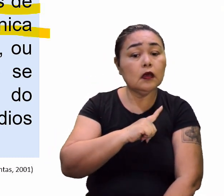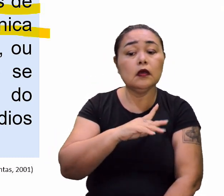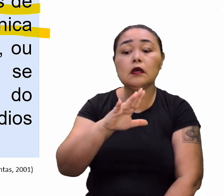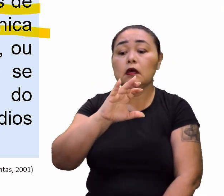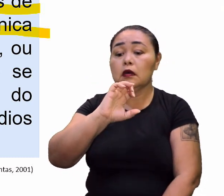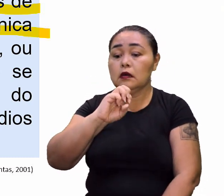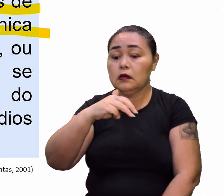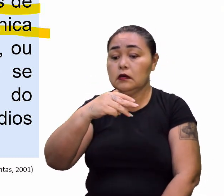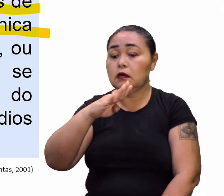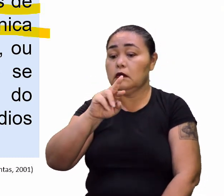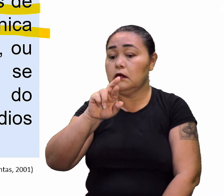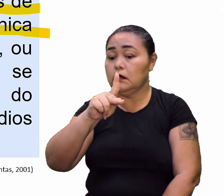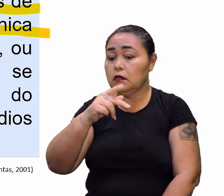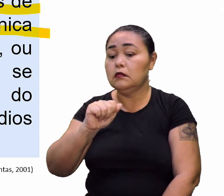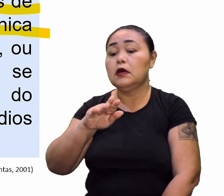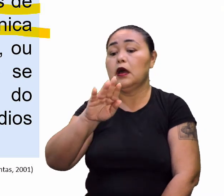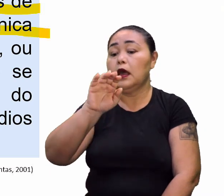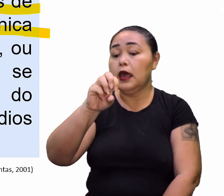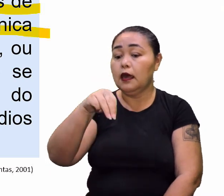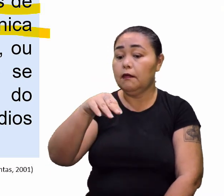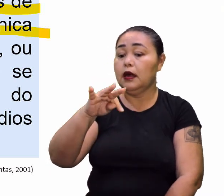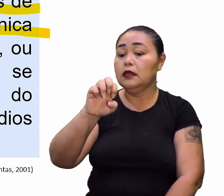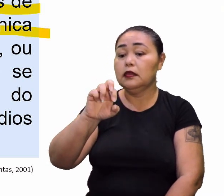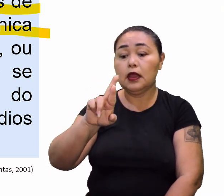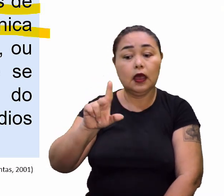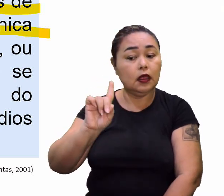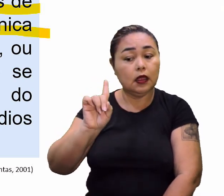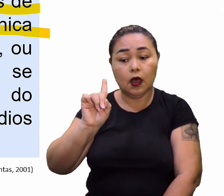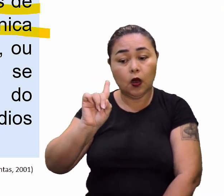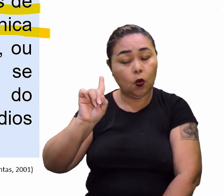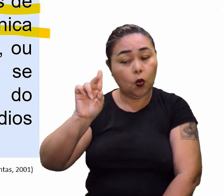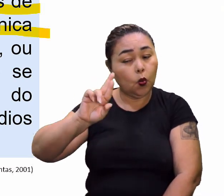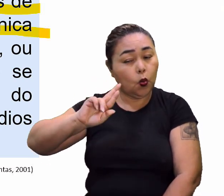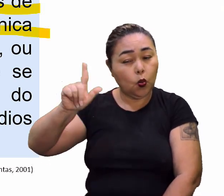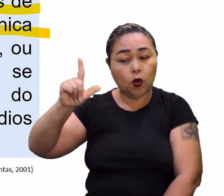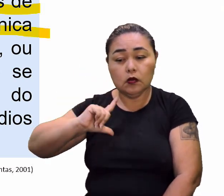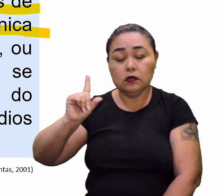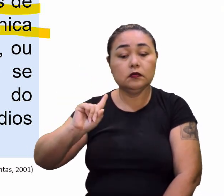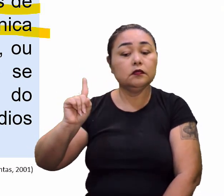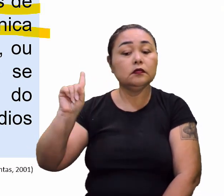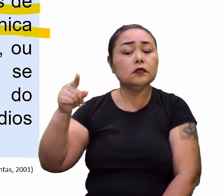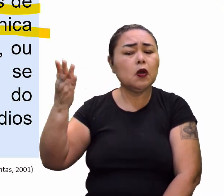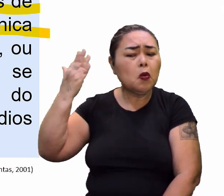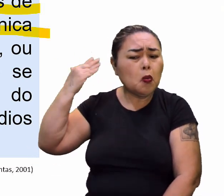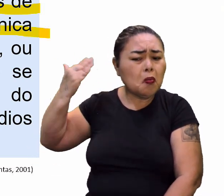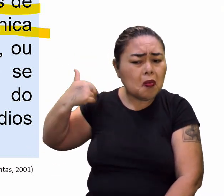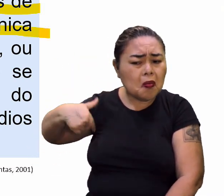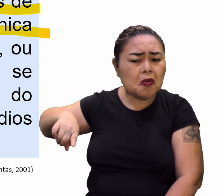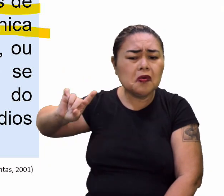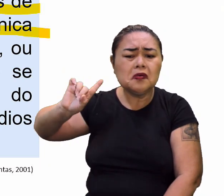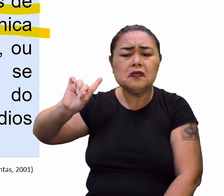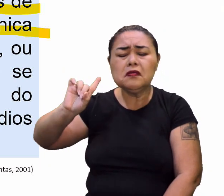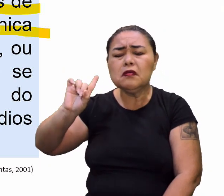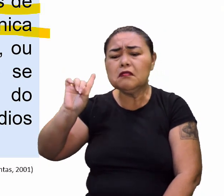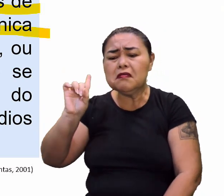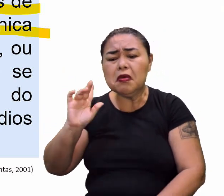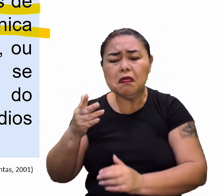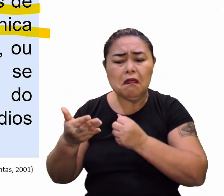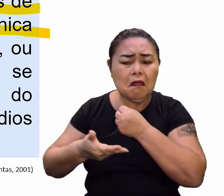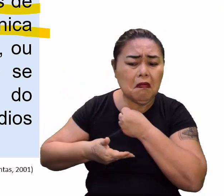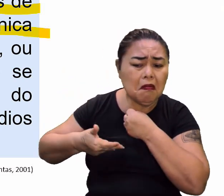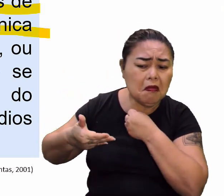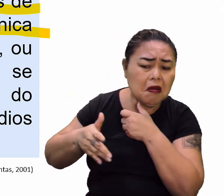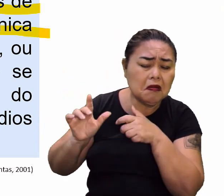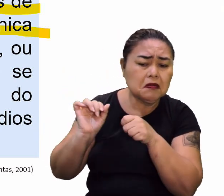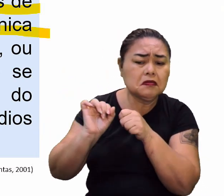Embrapa, Imater, é isso? Nada disso. É, CEPLAC, então antigamente um negócio bem mais rudimentar.